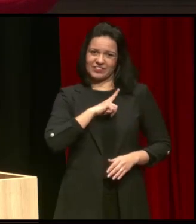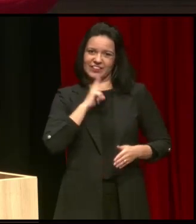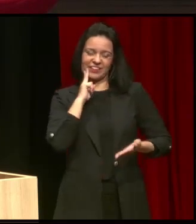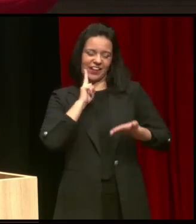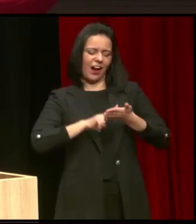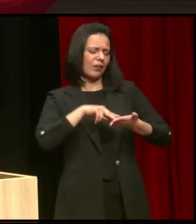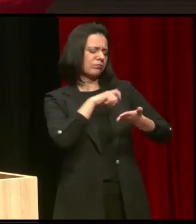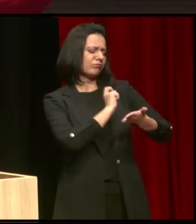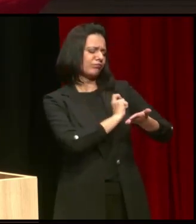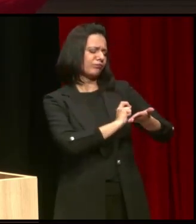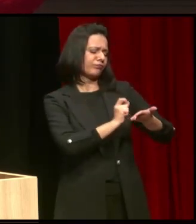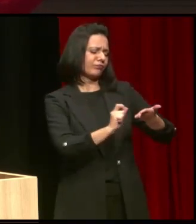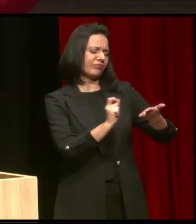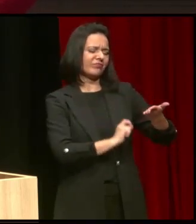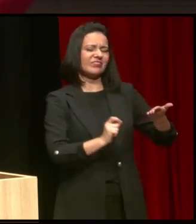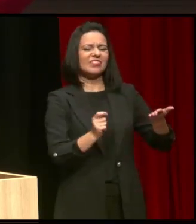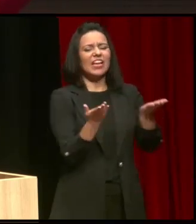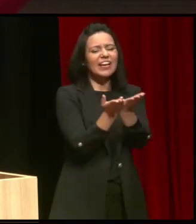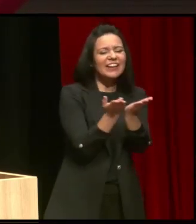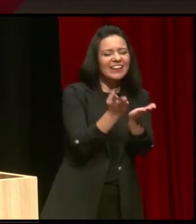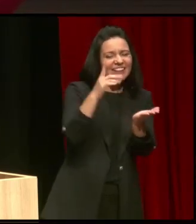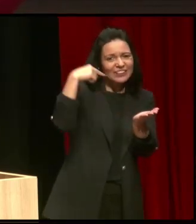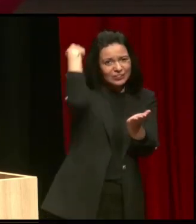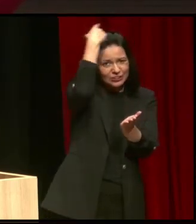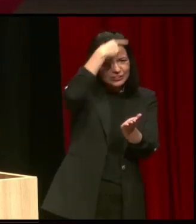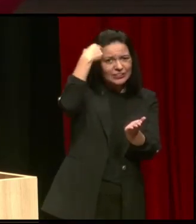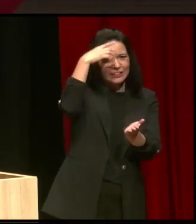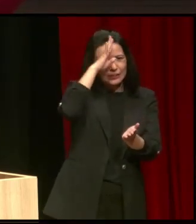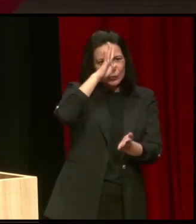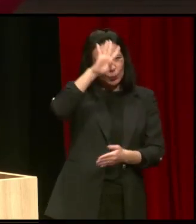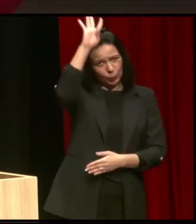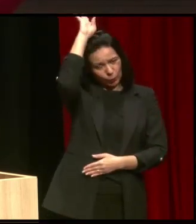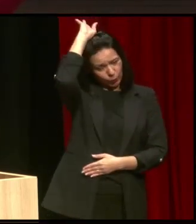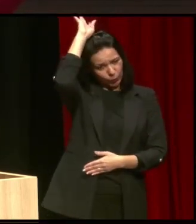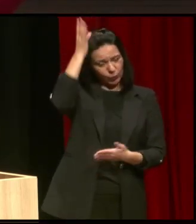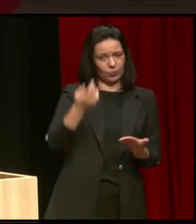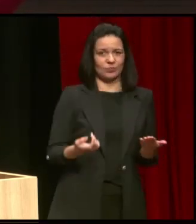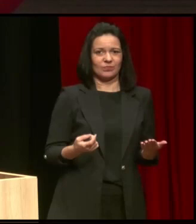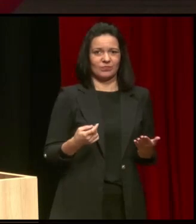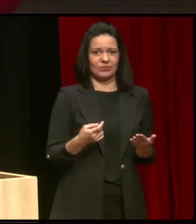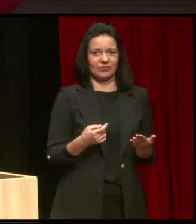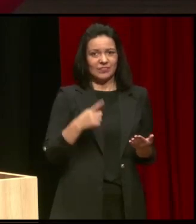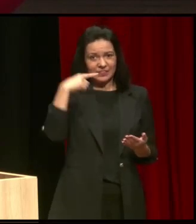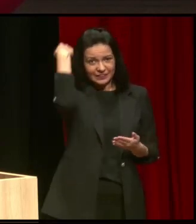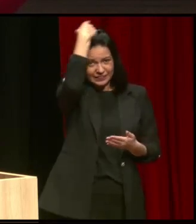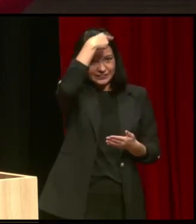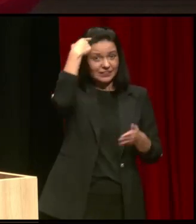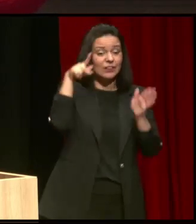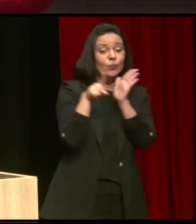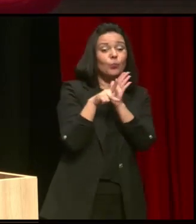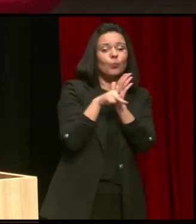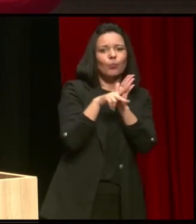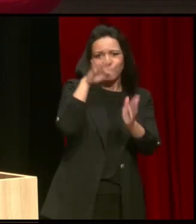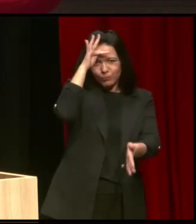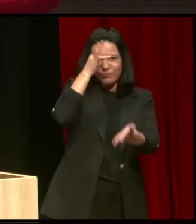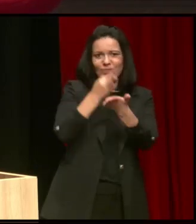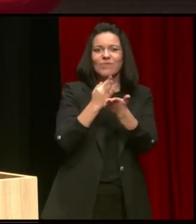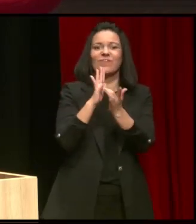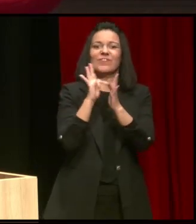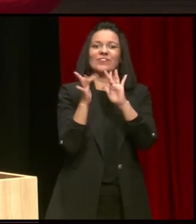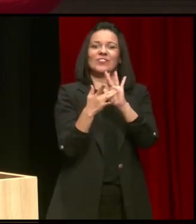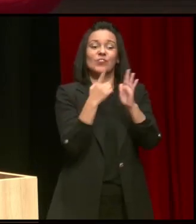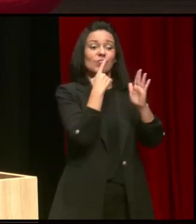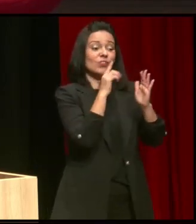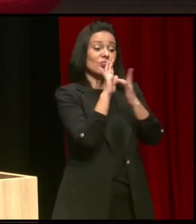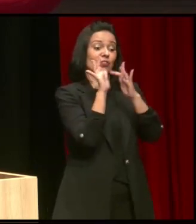assim, aos santos de não sei aonde, santo? É, nós somos santos pela fé em Jesus, porque ele nos purificou dos nossos pecados. Mas